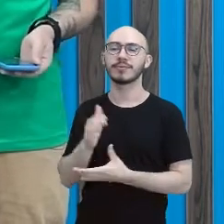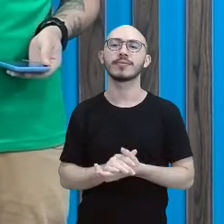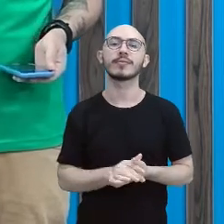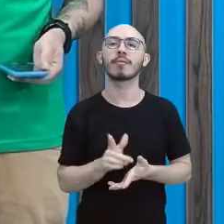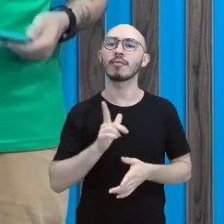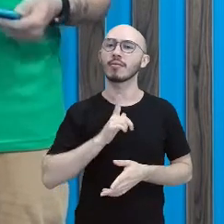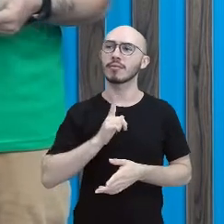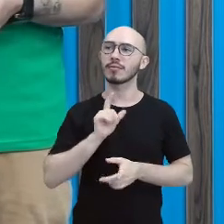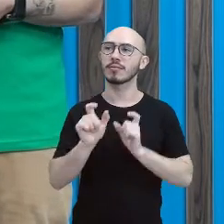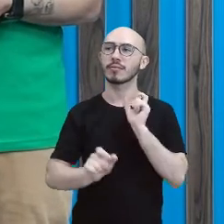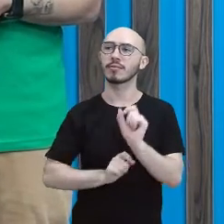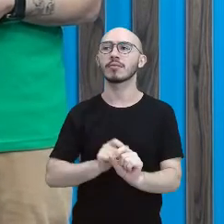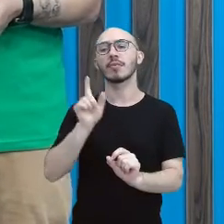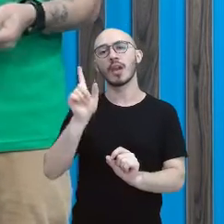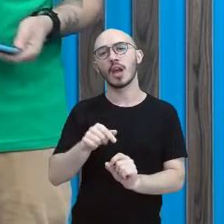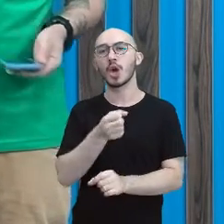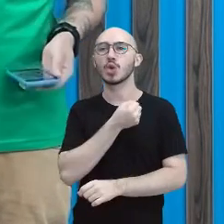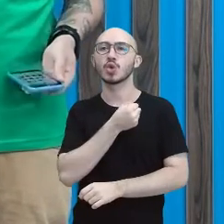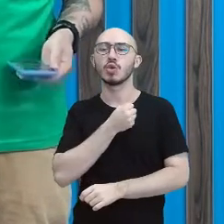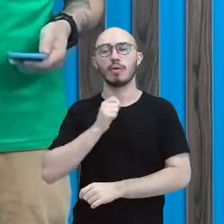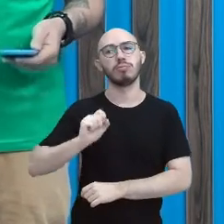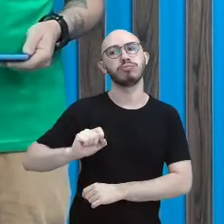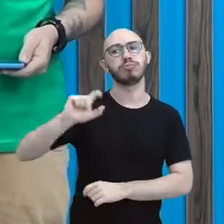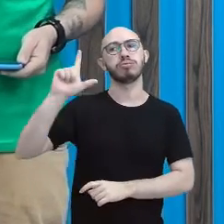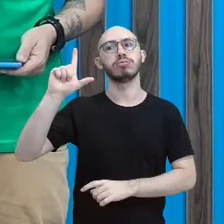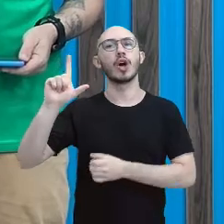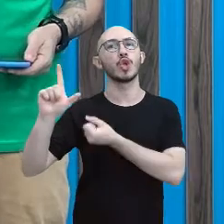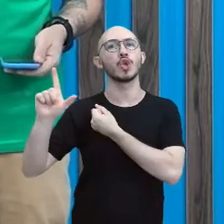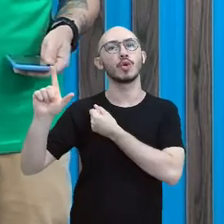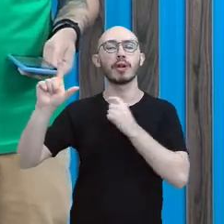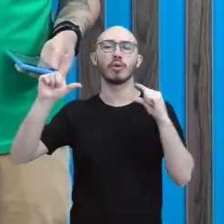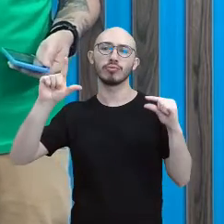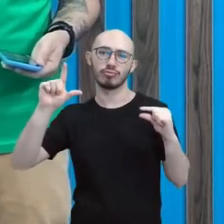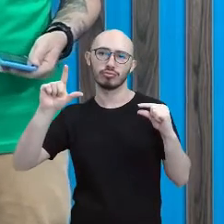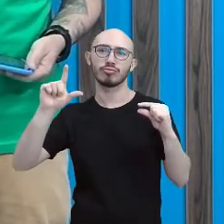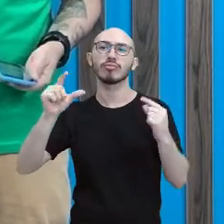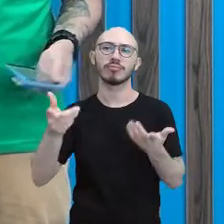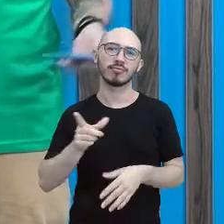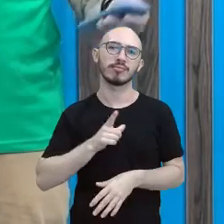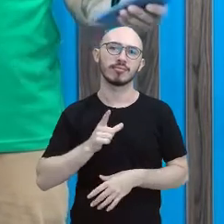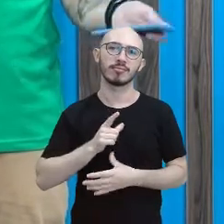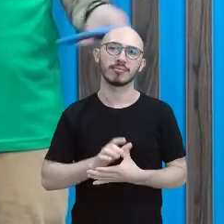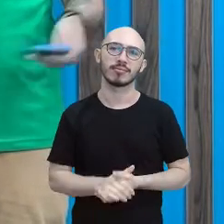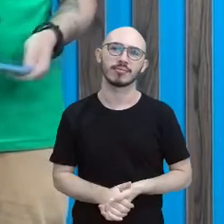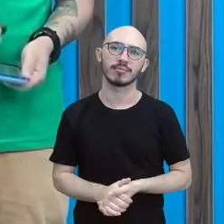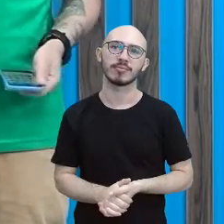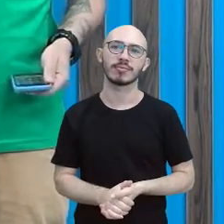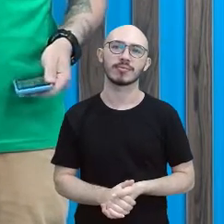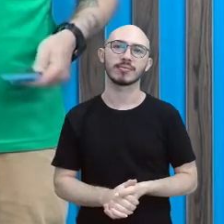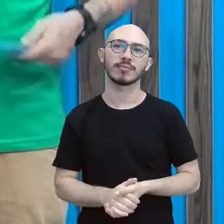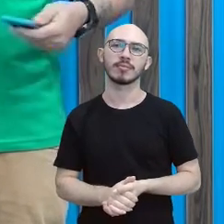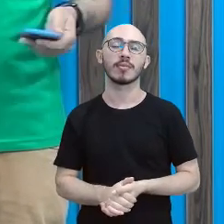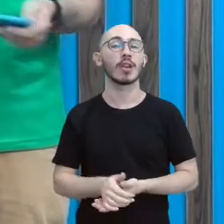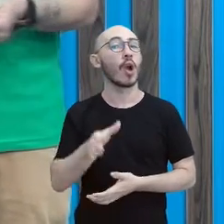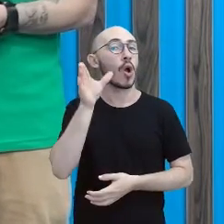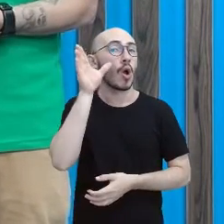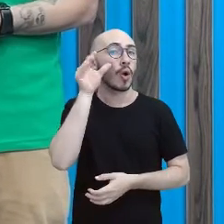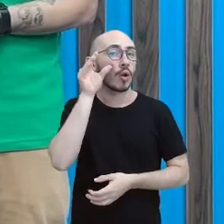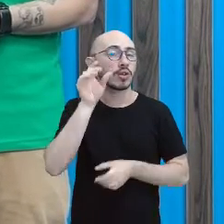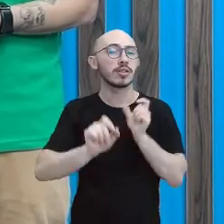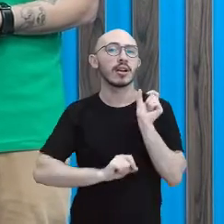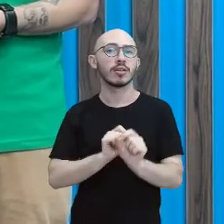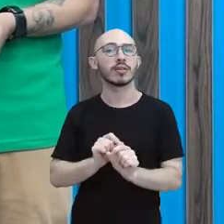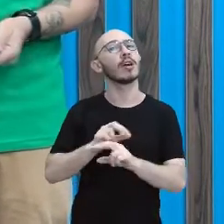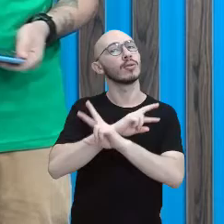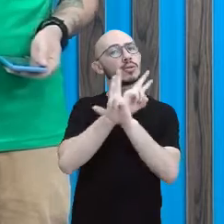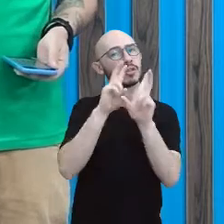considerando esses como sendo os números muito grandes e números muito pequenos, tá certo? E uma questão de curiosidade que tem a ver com o